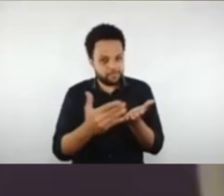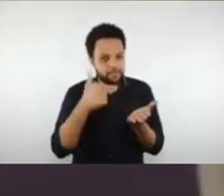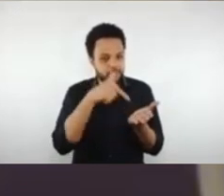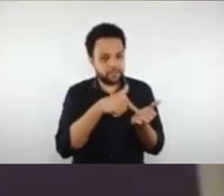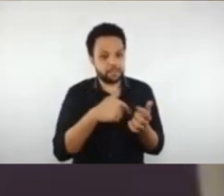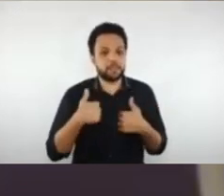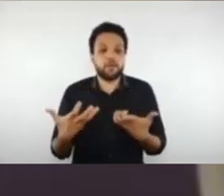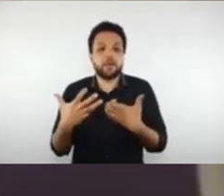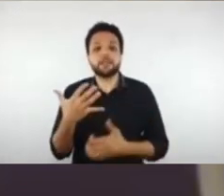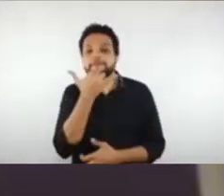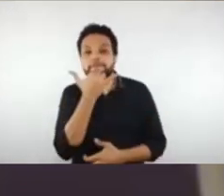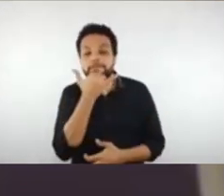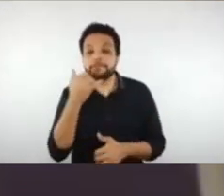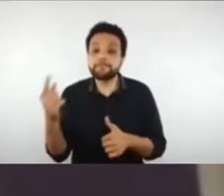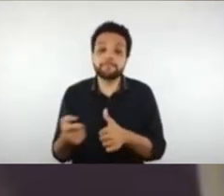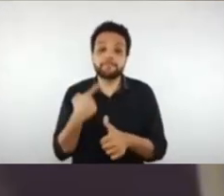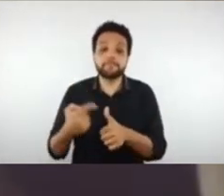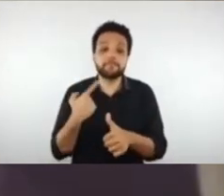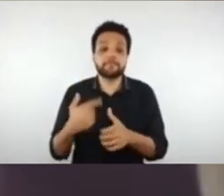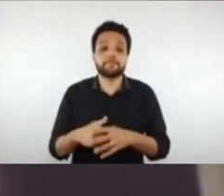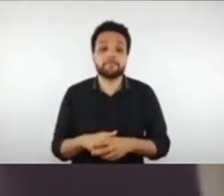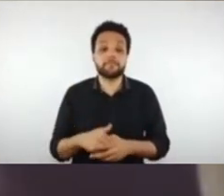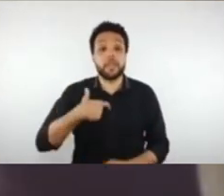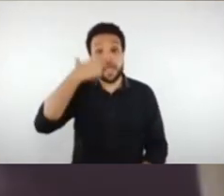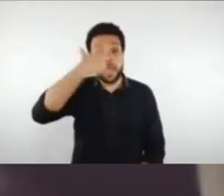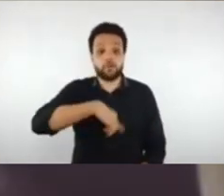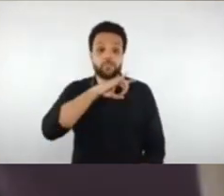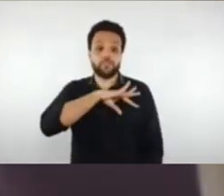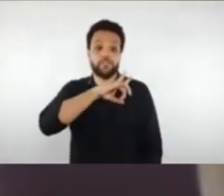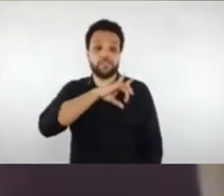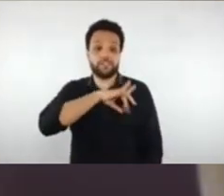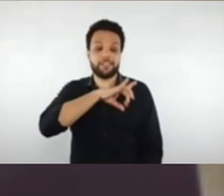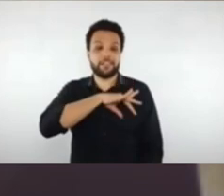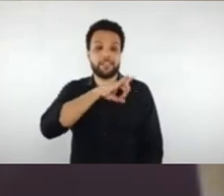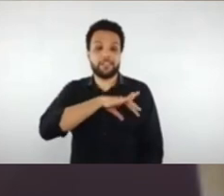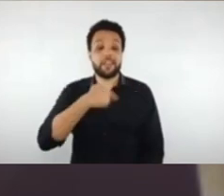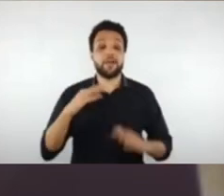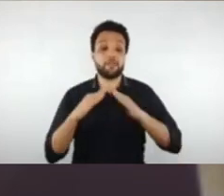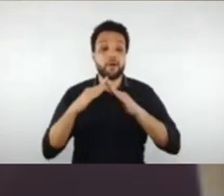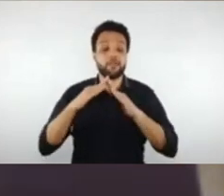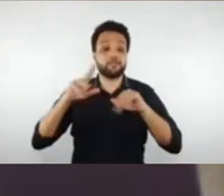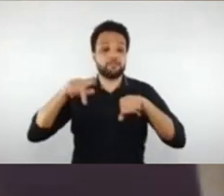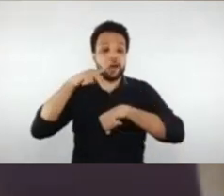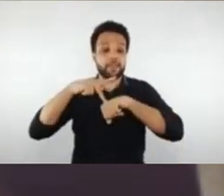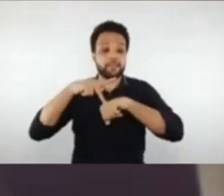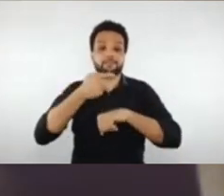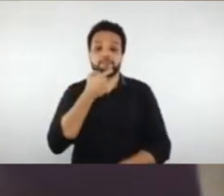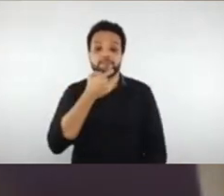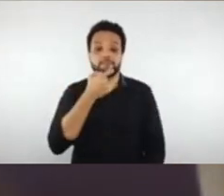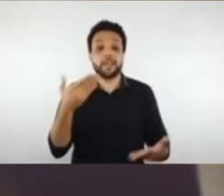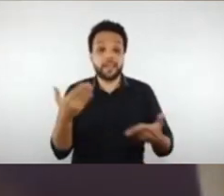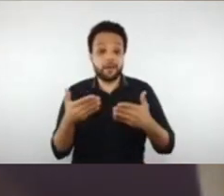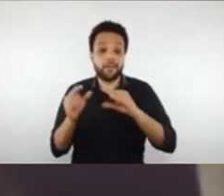algumas desculpas. A primeira desculpa é que eu sou chileno, eu moro na Inglaterra, tá? E agora estou na